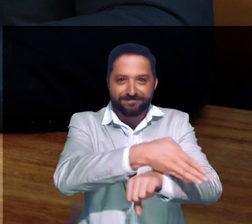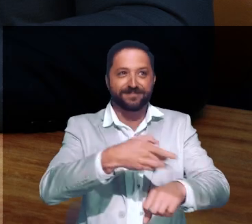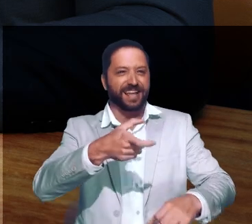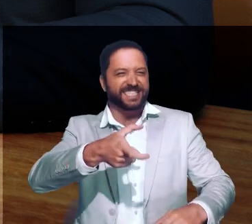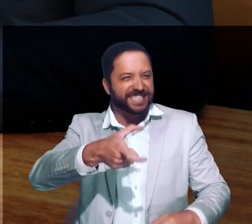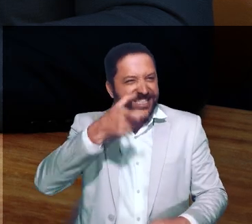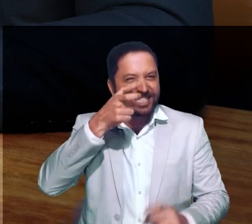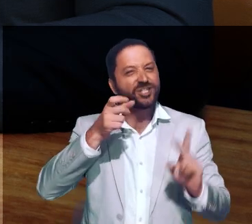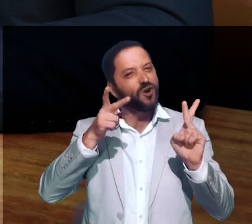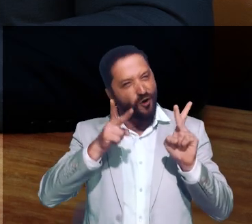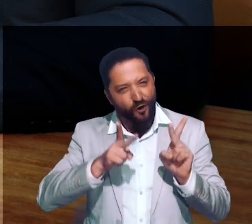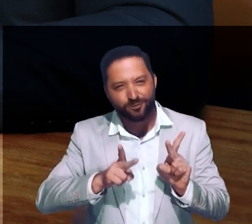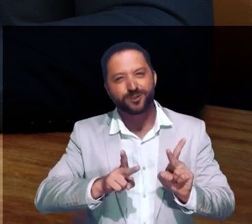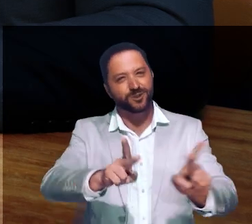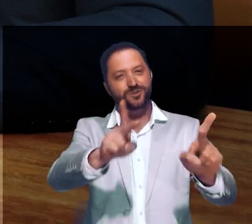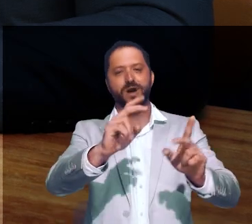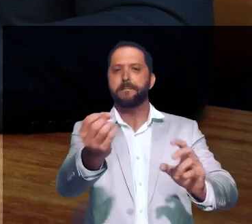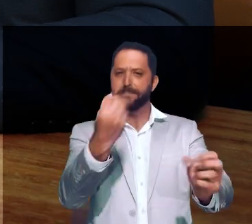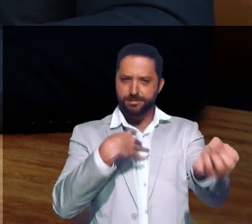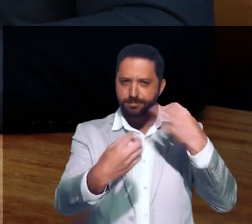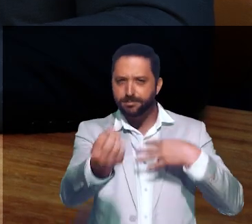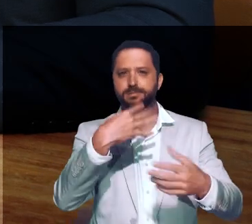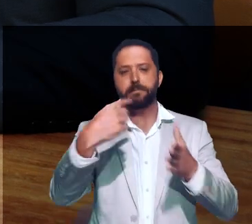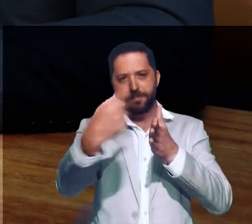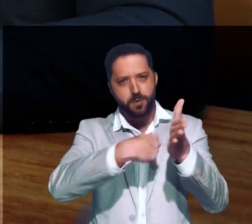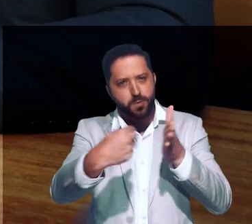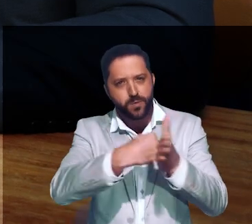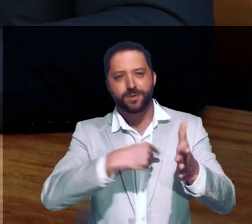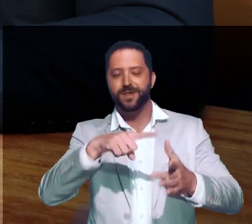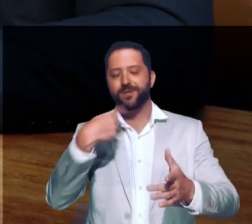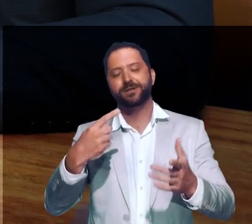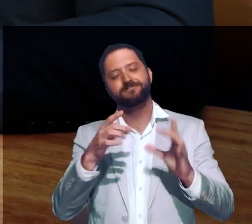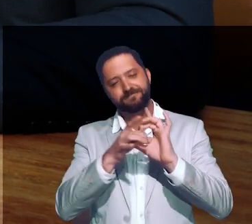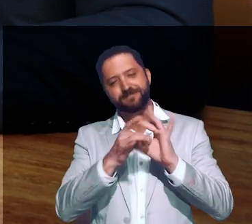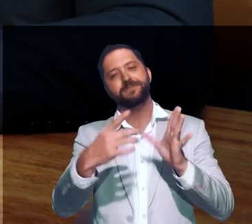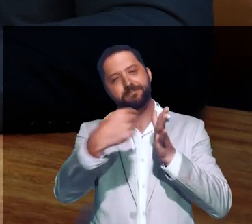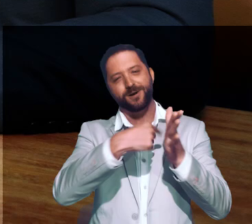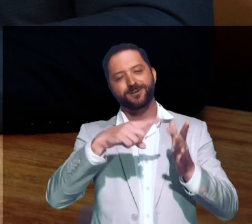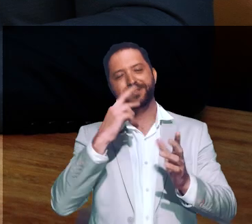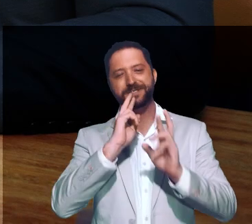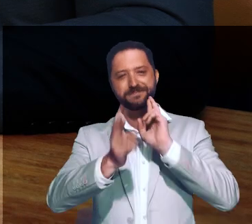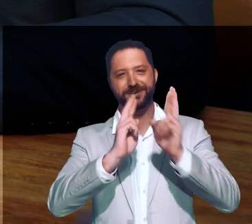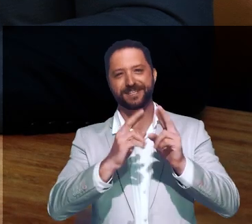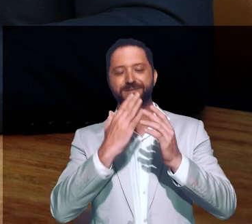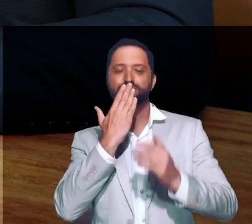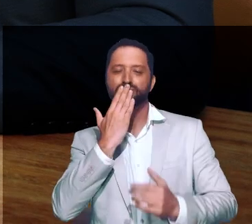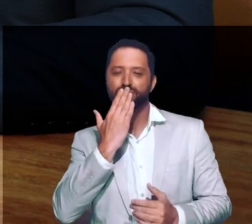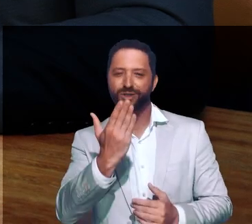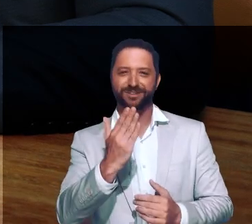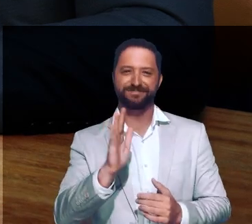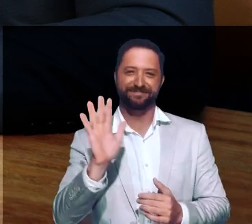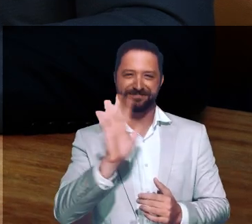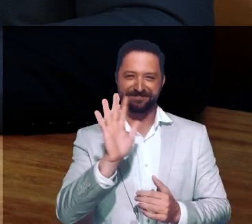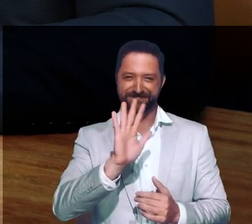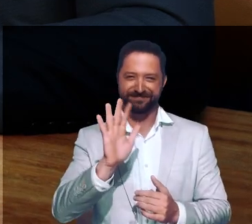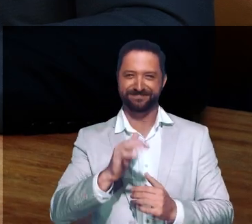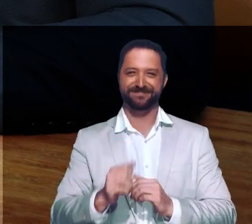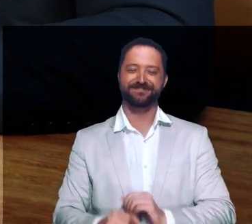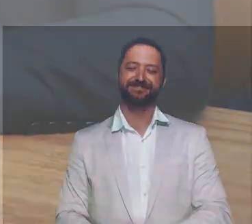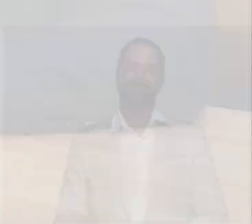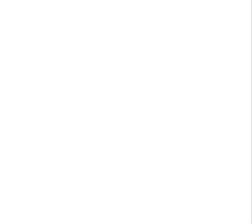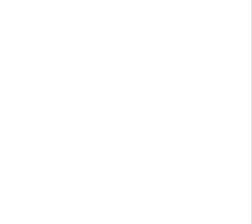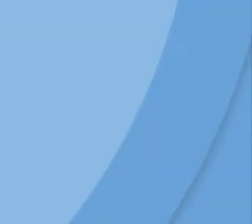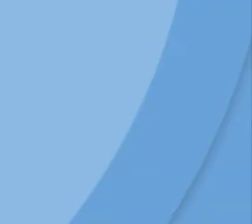vocês continuem mandando mensagens para o Ressoar, fazendo perguntas. A gente está à disposição. Um beijo grande e a gente espera